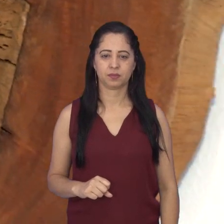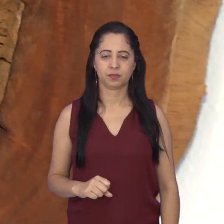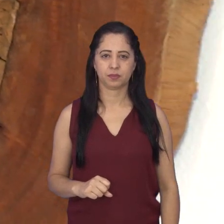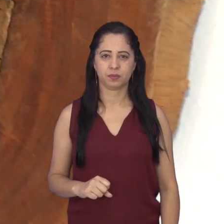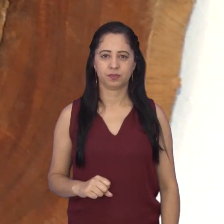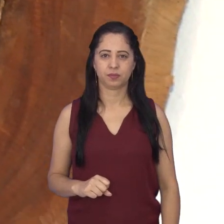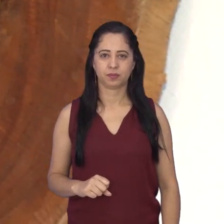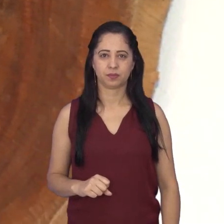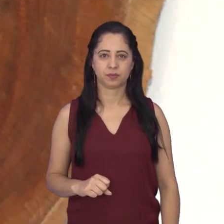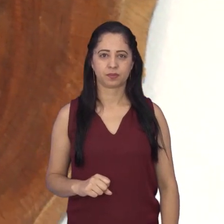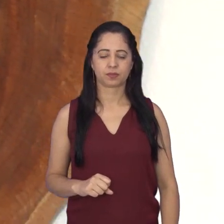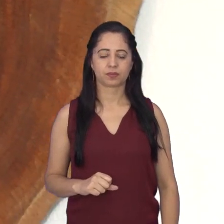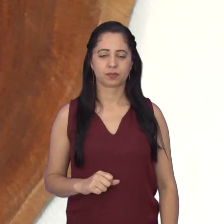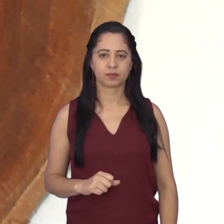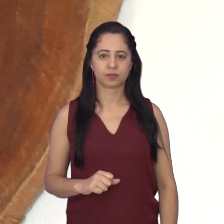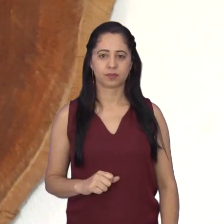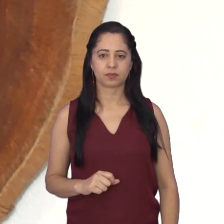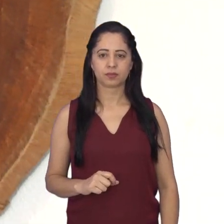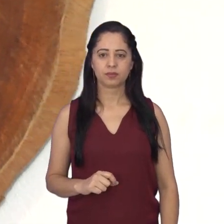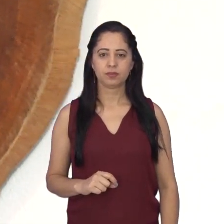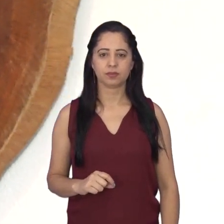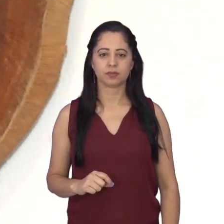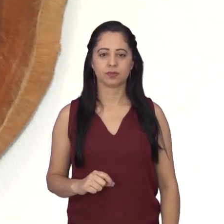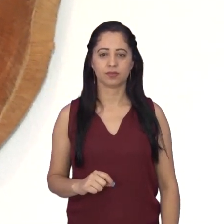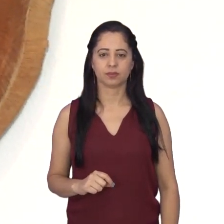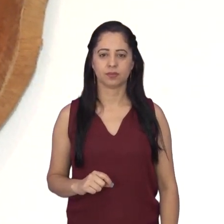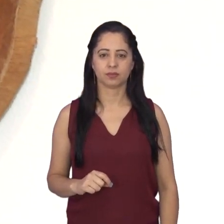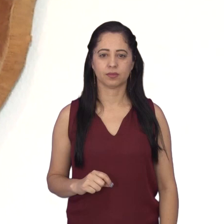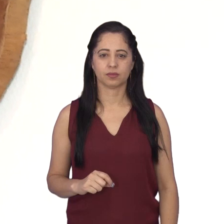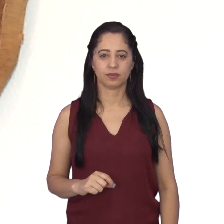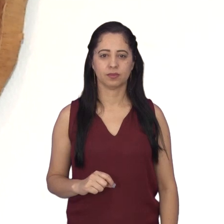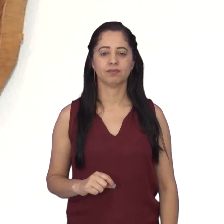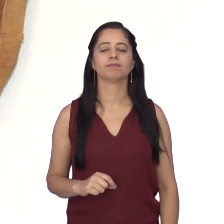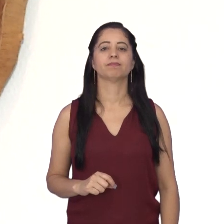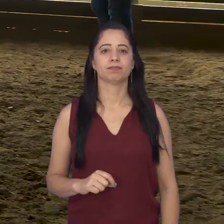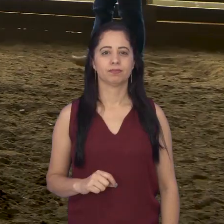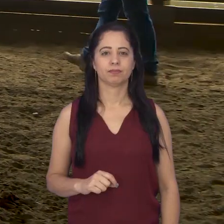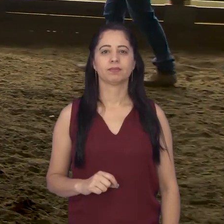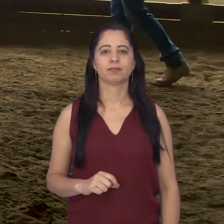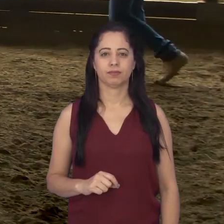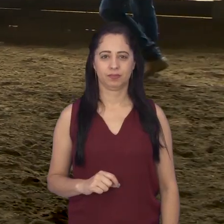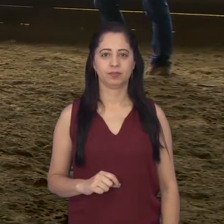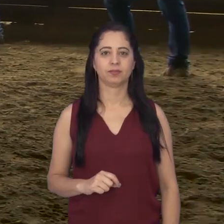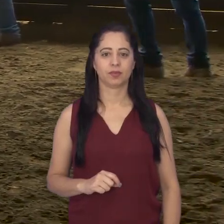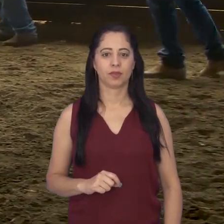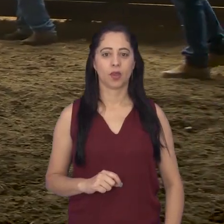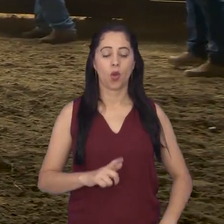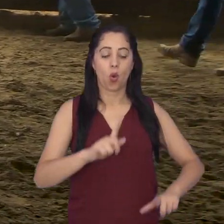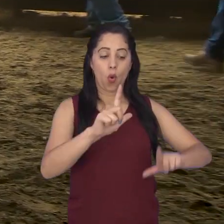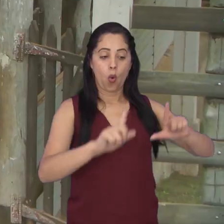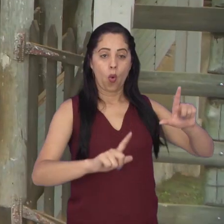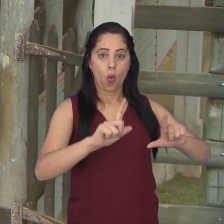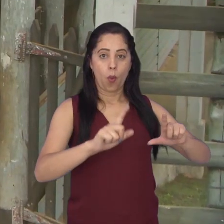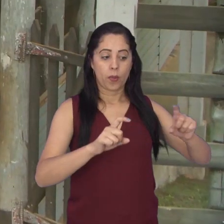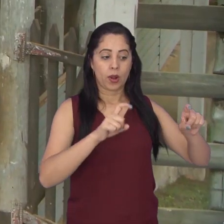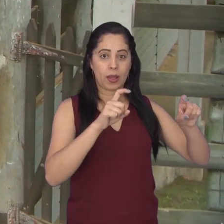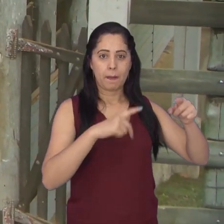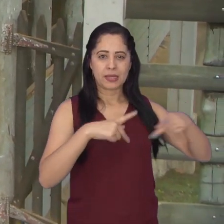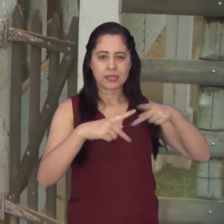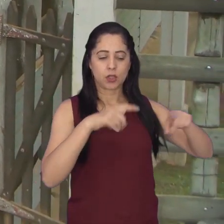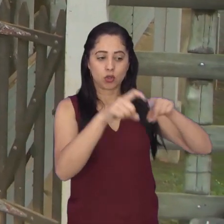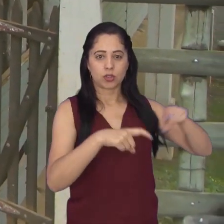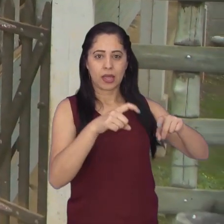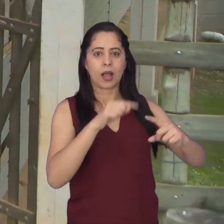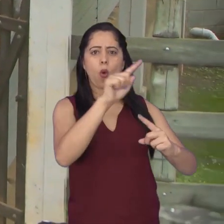O objetivo principal do São José do